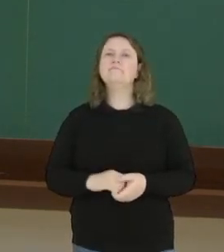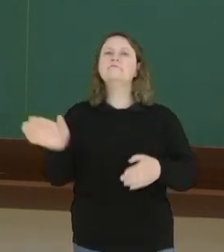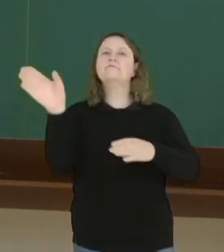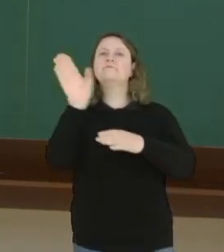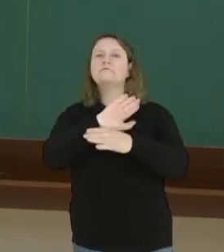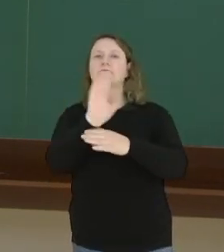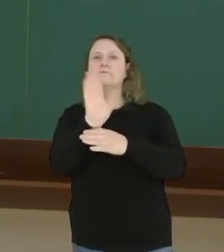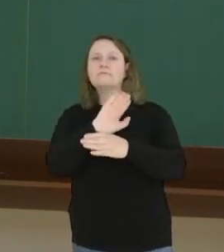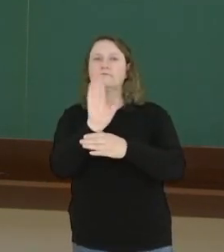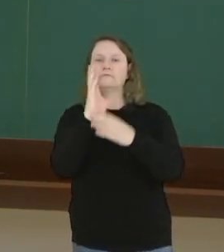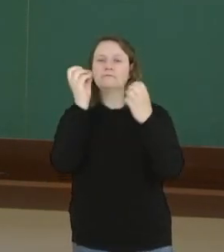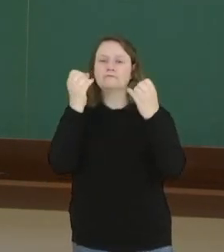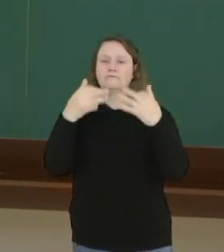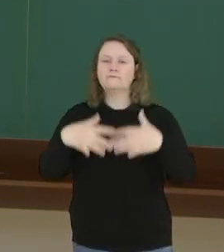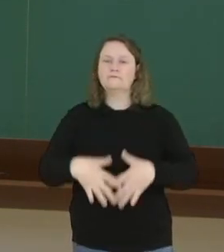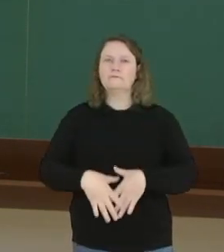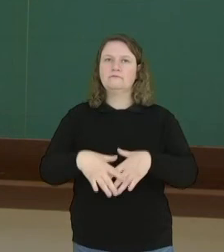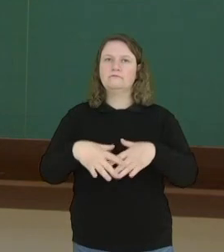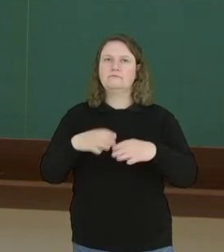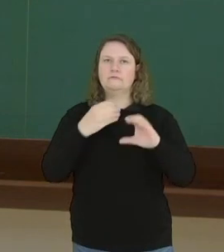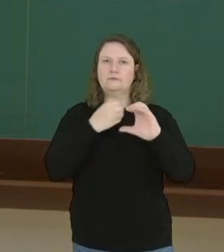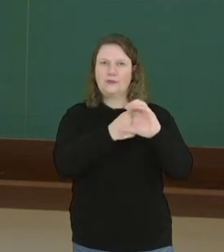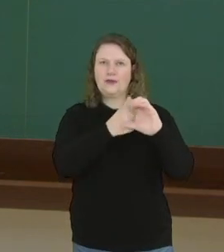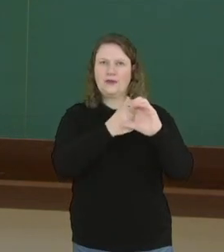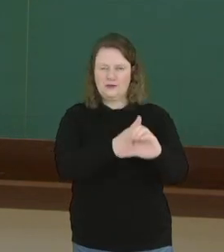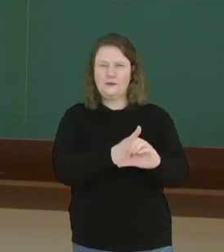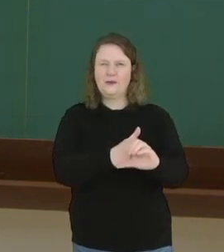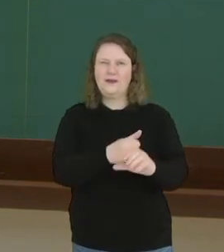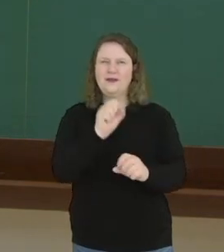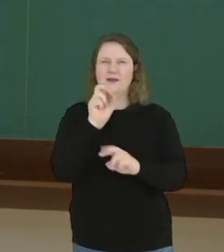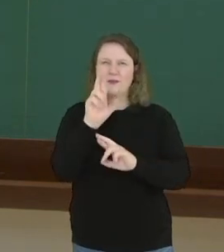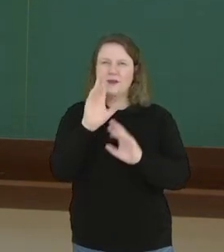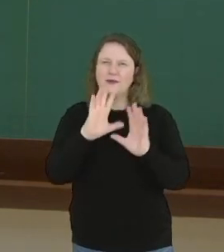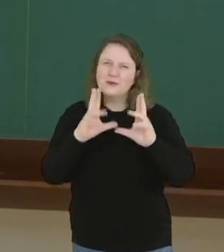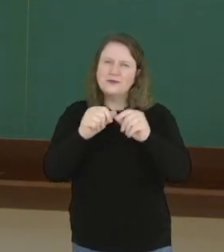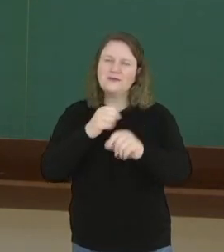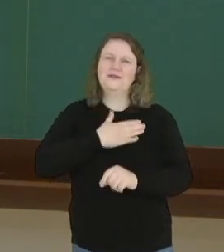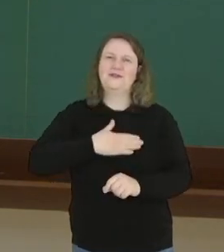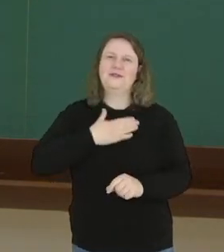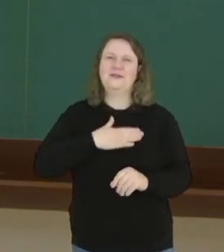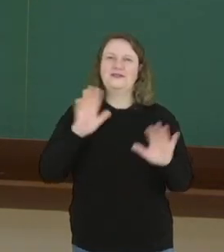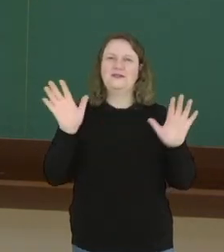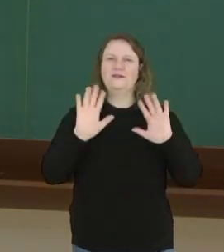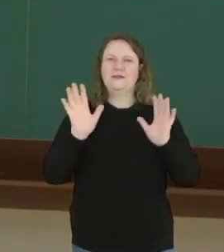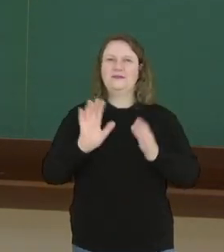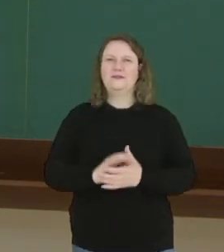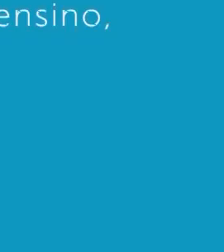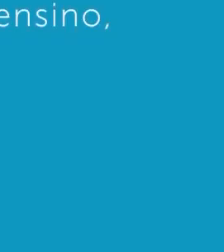Neste vídeo, nós falamos sobre cristianismo, bem rapidinho, né? Espero que vocês tenham gostado. Até breve.